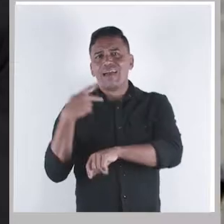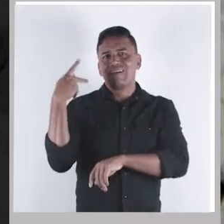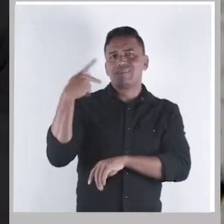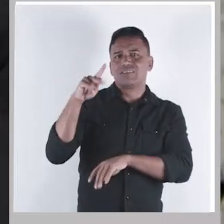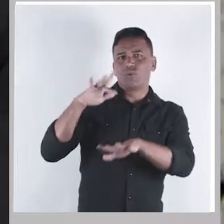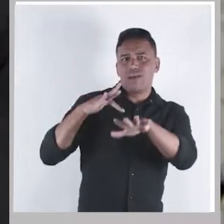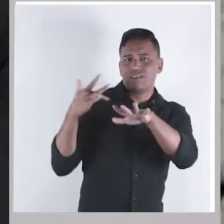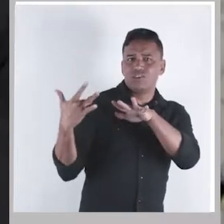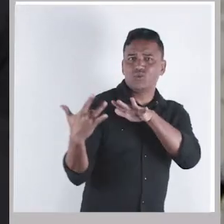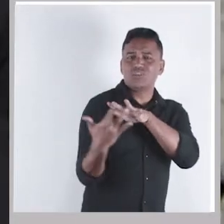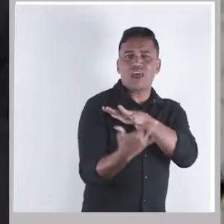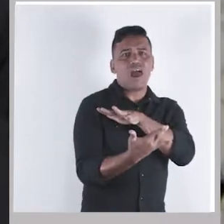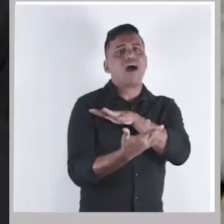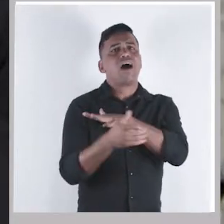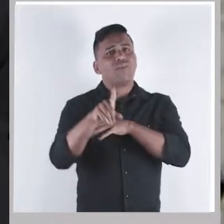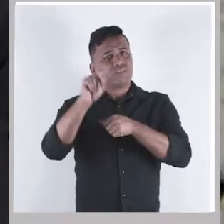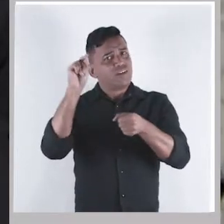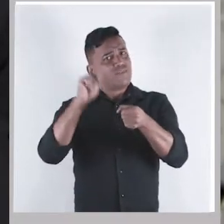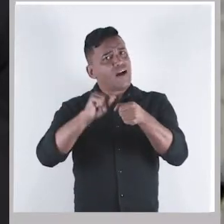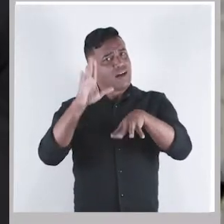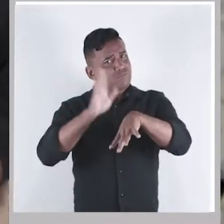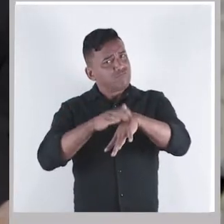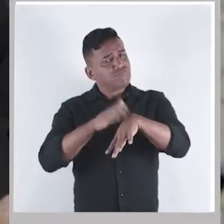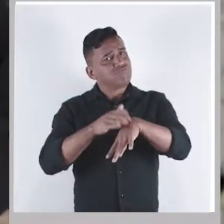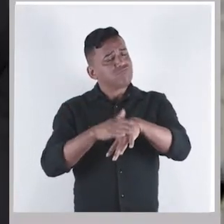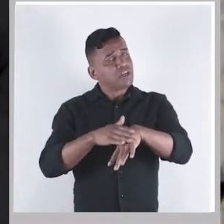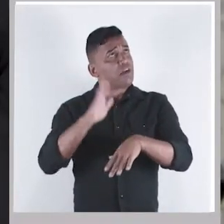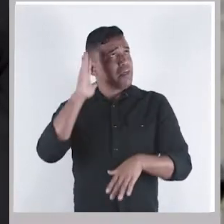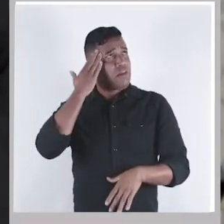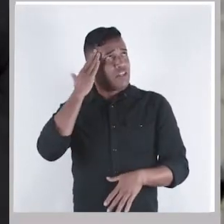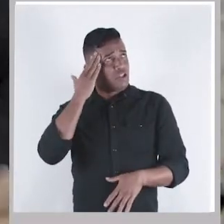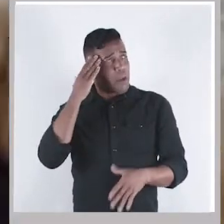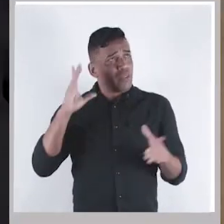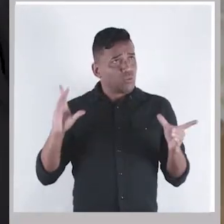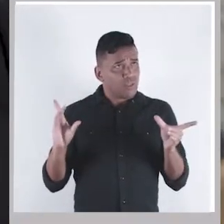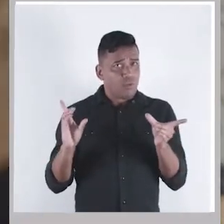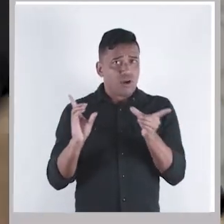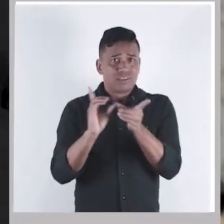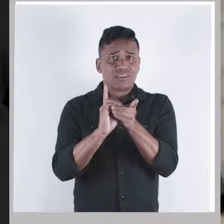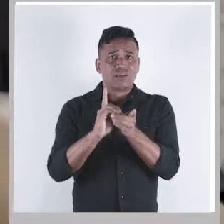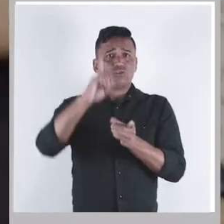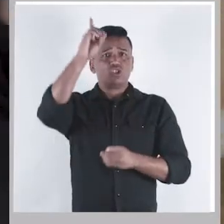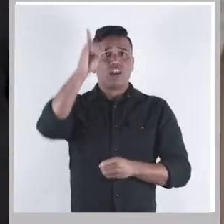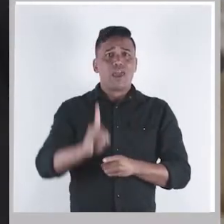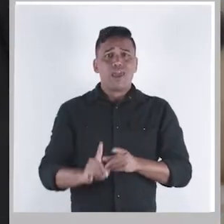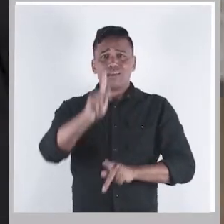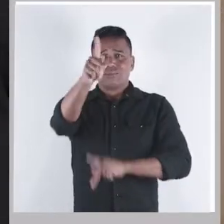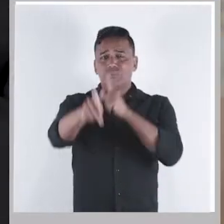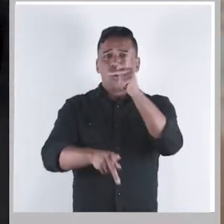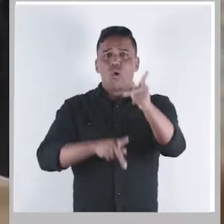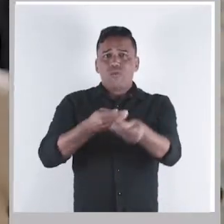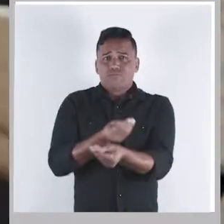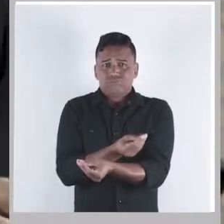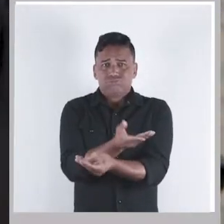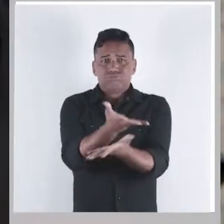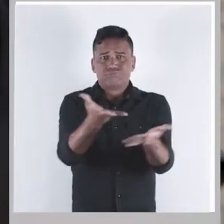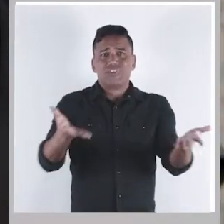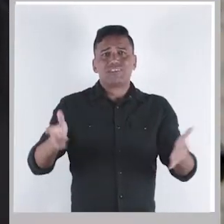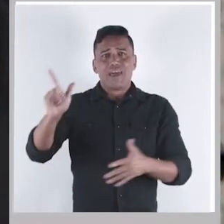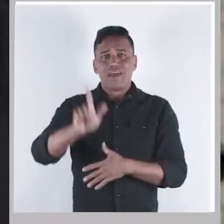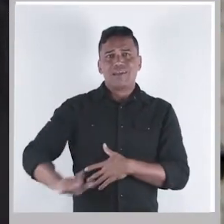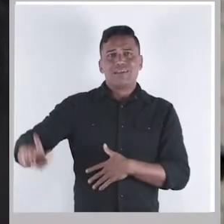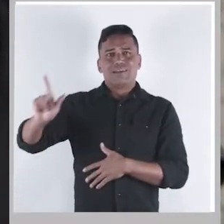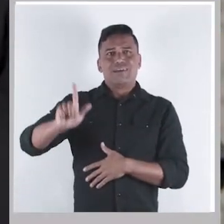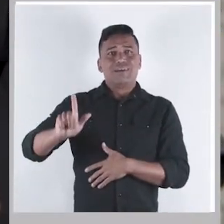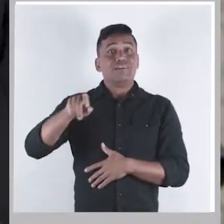Normalmente as pessoas que acessam o livro, elas leem, né? E publicam nas redes dela e manda aí para mim, os vídeos